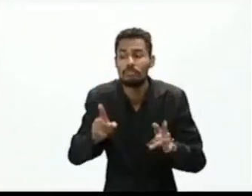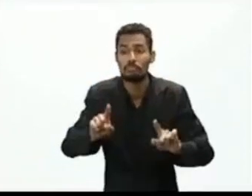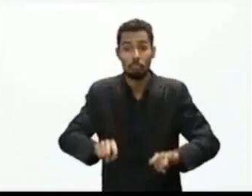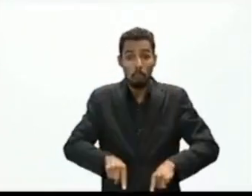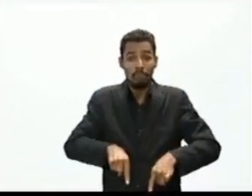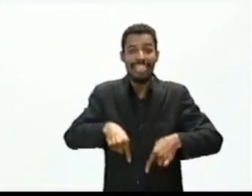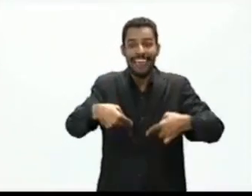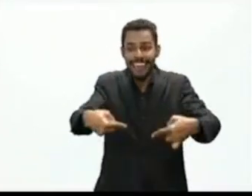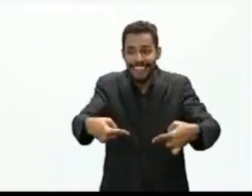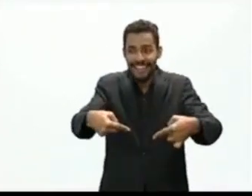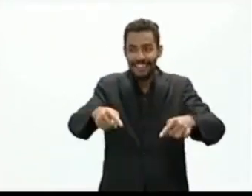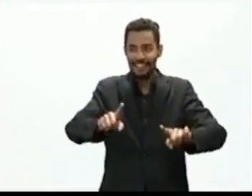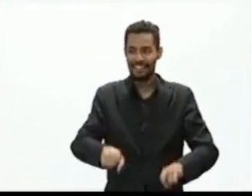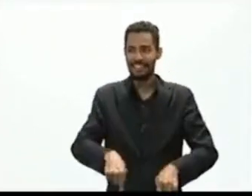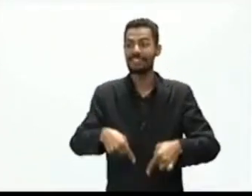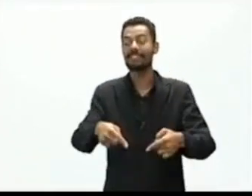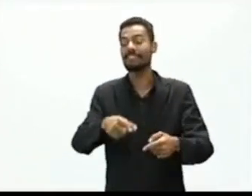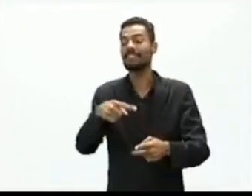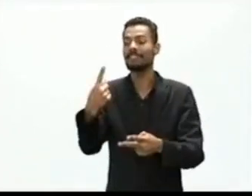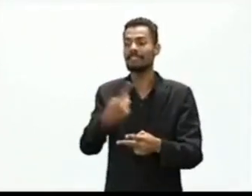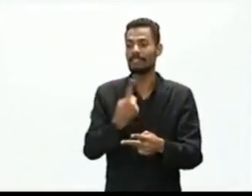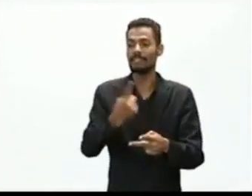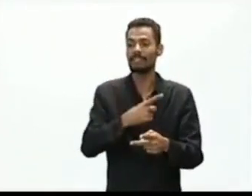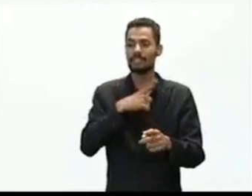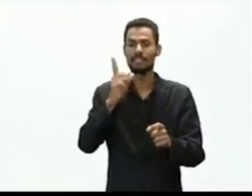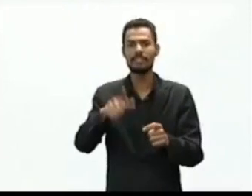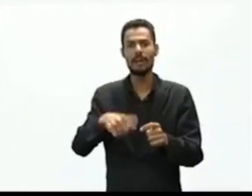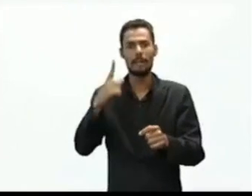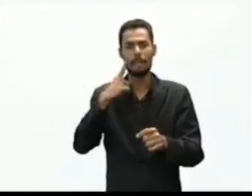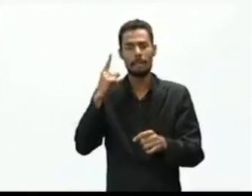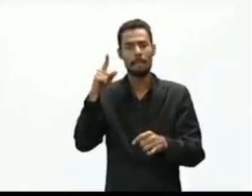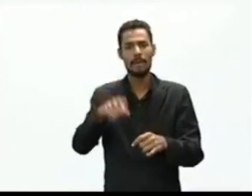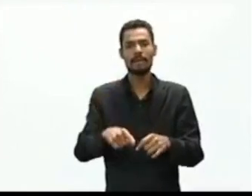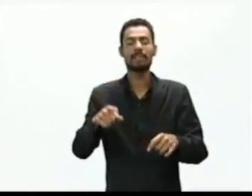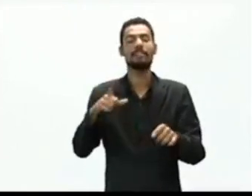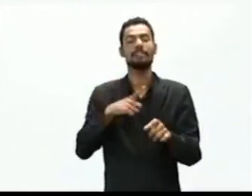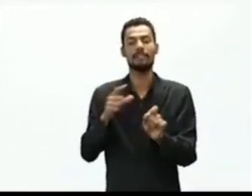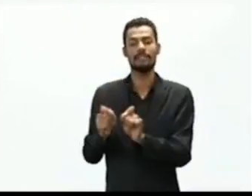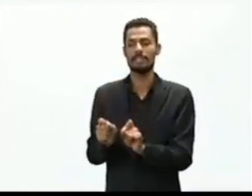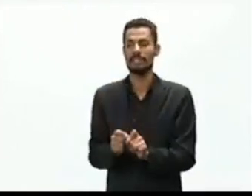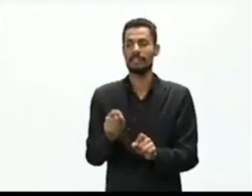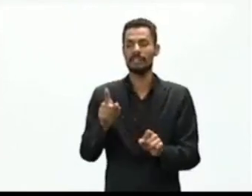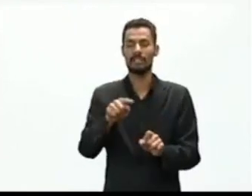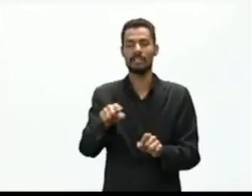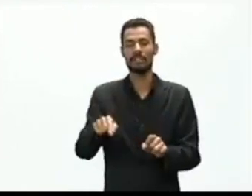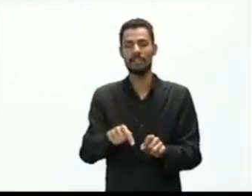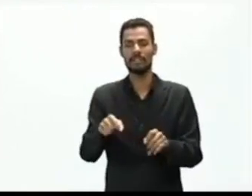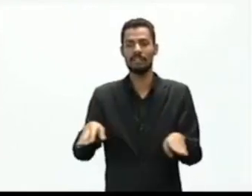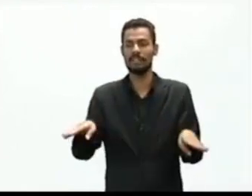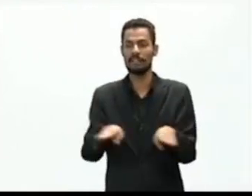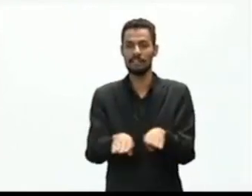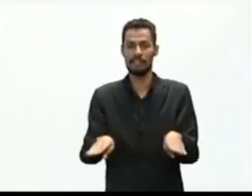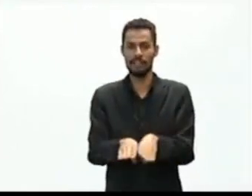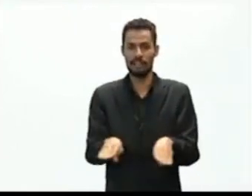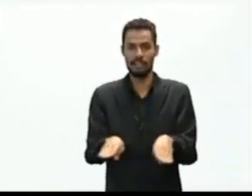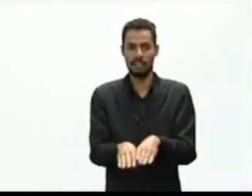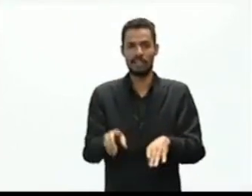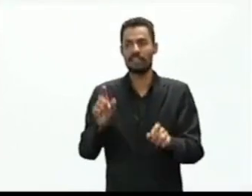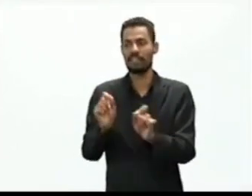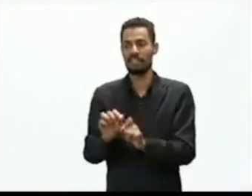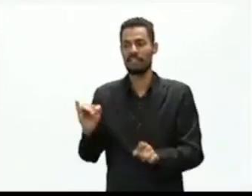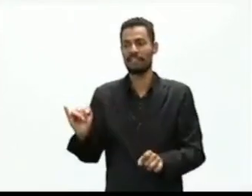células embrionárias totipotentes e veja a diversidade de tecidos que nós temos, então elas são totipotentes mesmo, né?